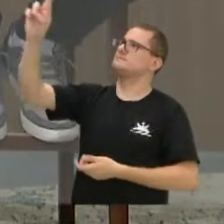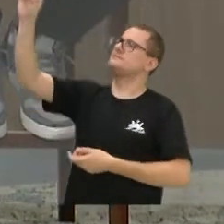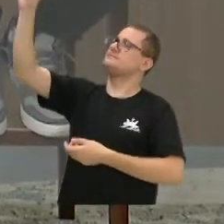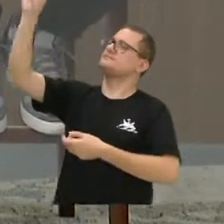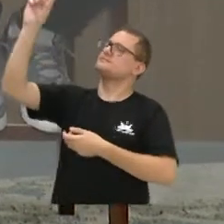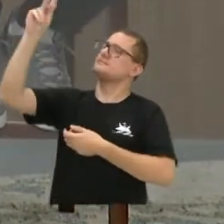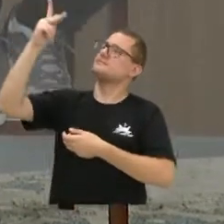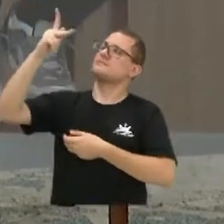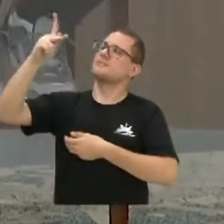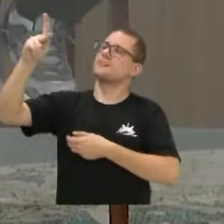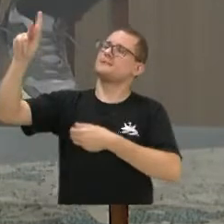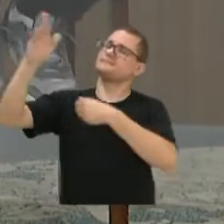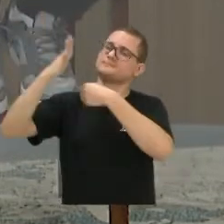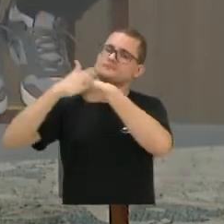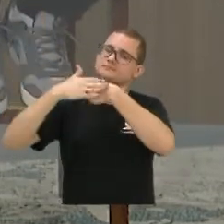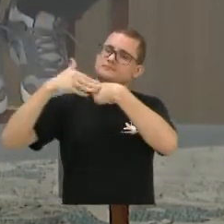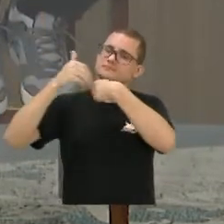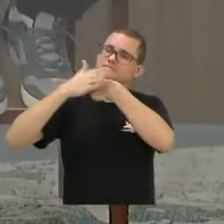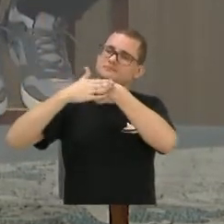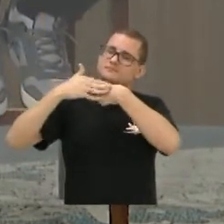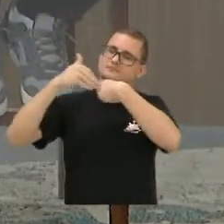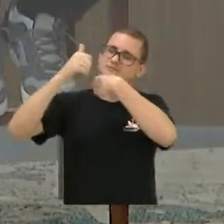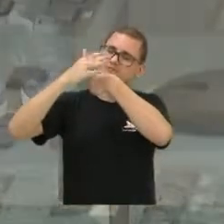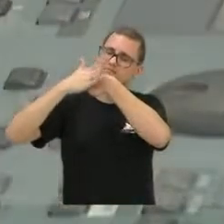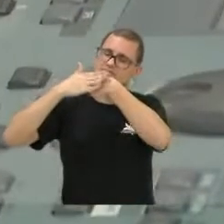vem me abraçar